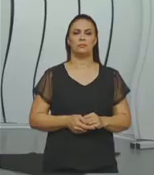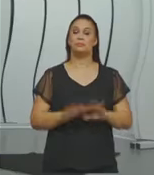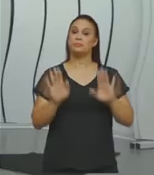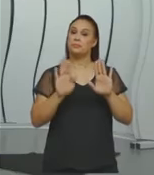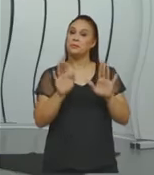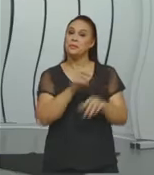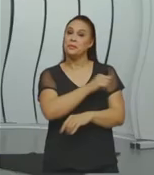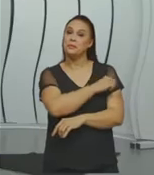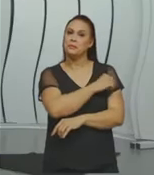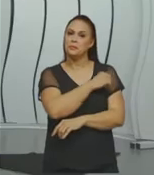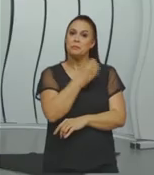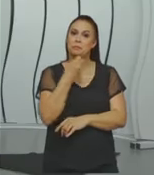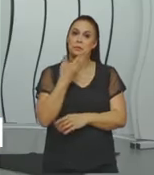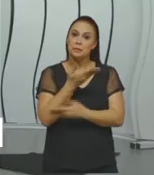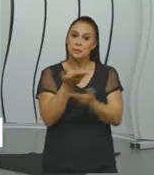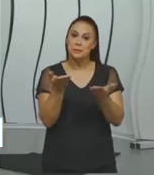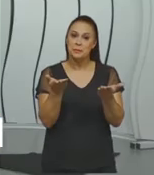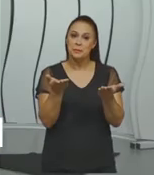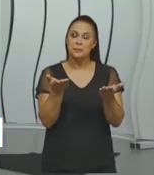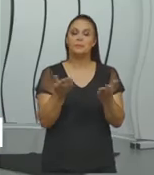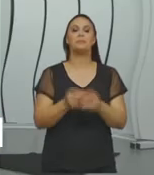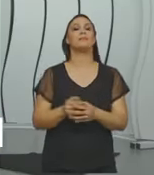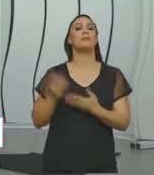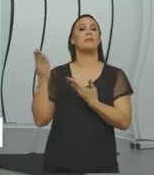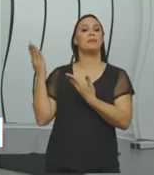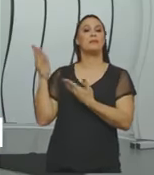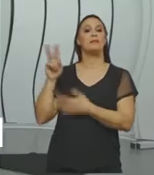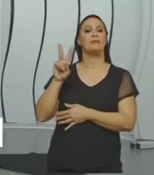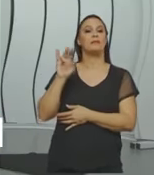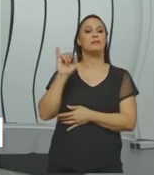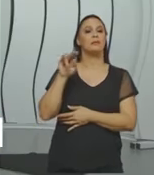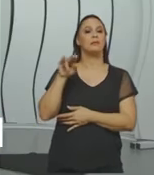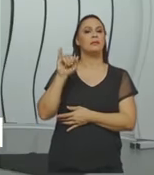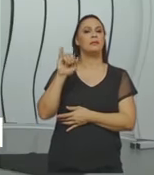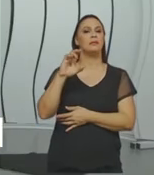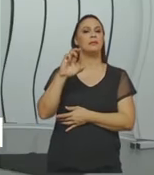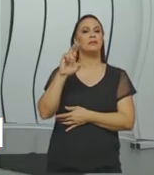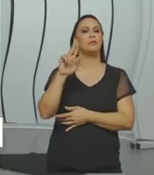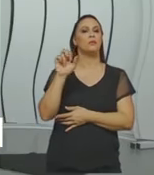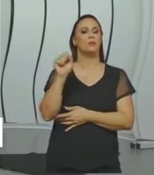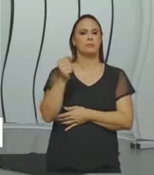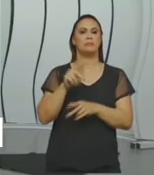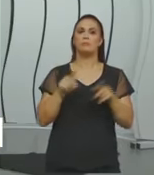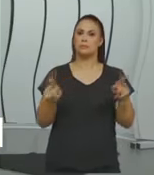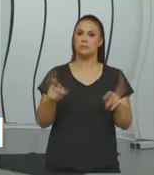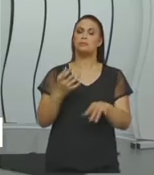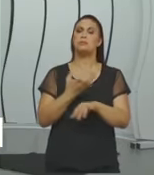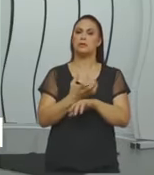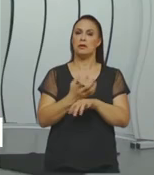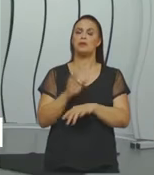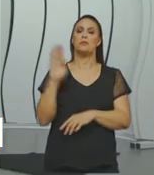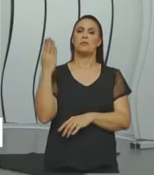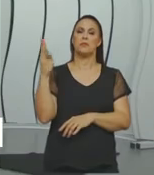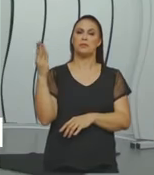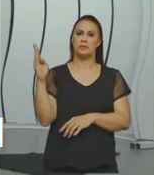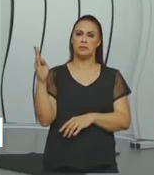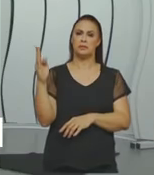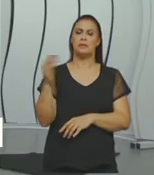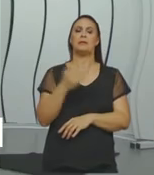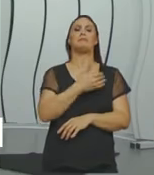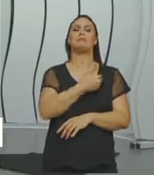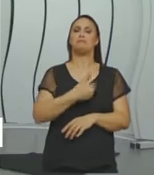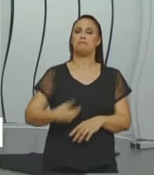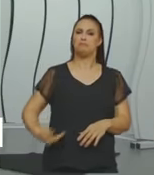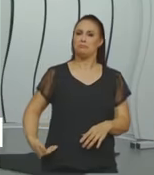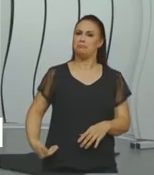Olá, estudante! Tudo bem com você? Eu sou o professor Vinícius, professor de Ciências e Biologia da Rede Estadual de Ensino.